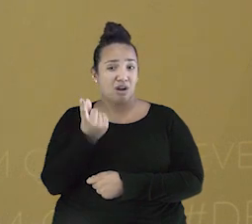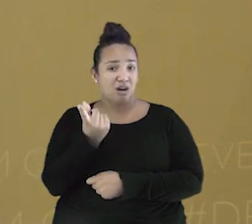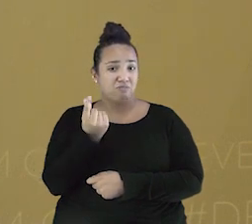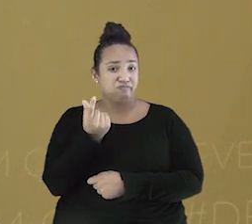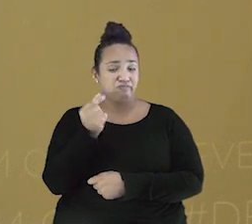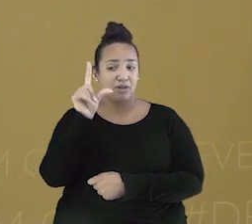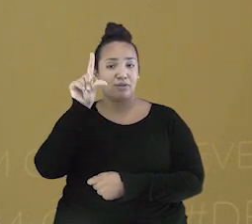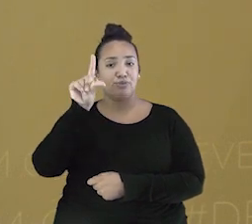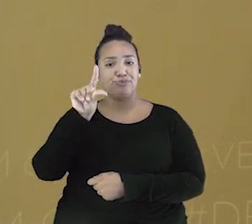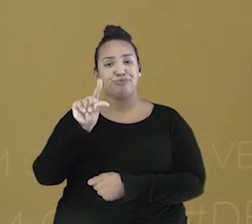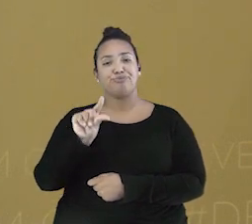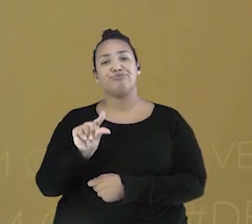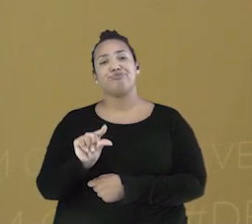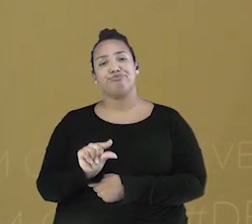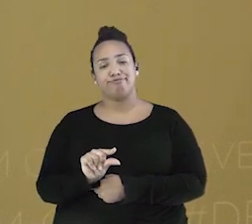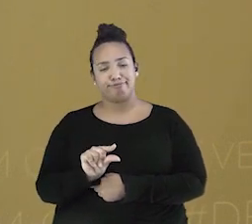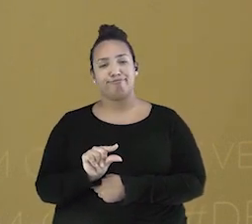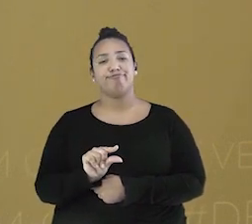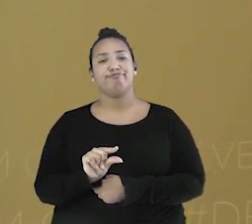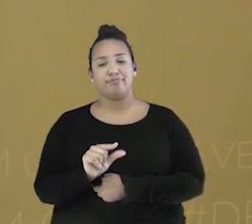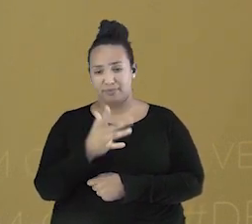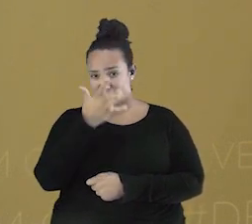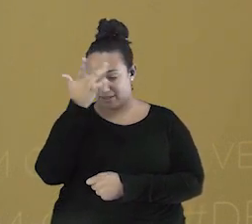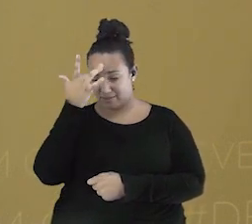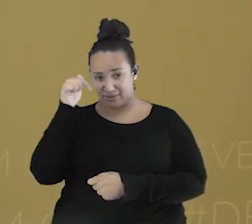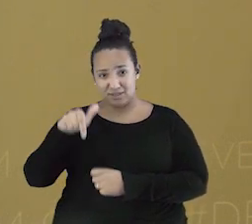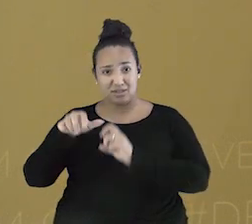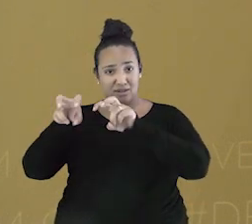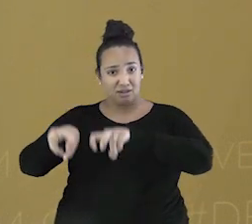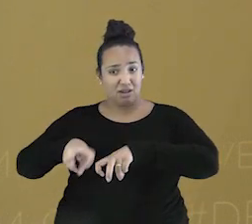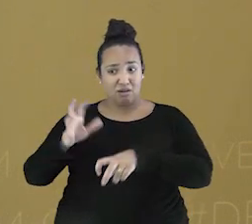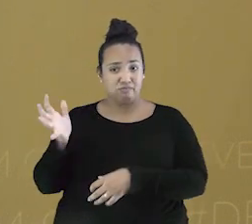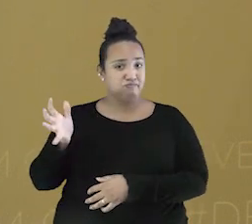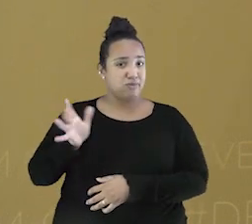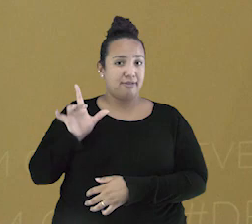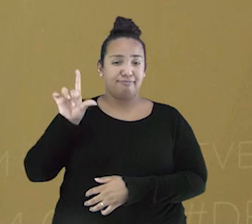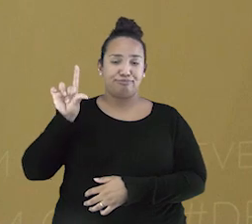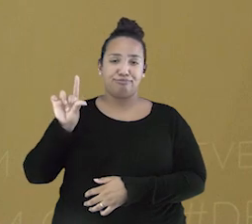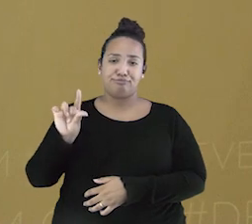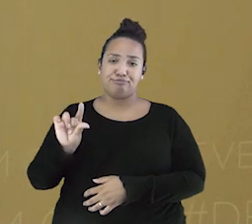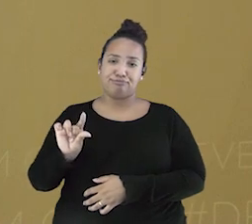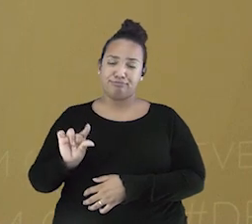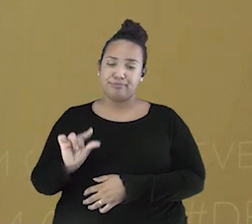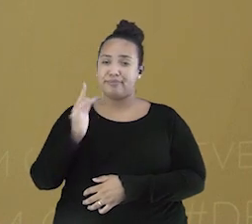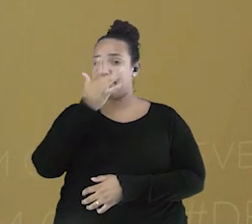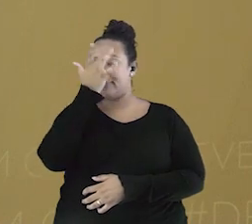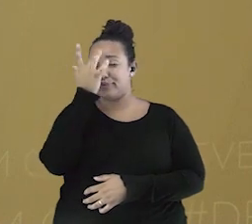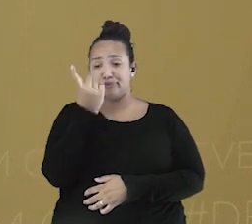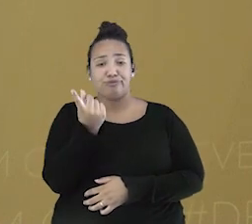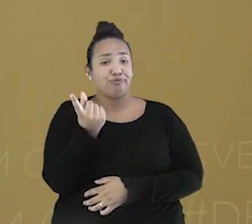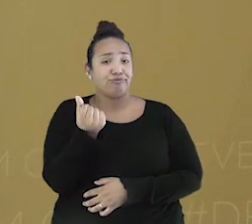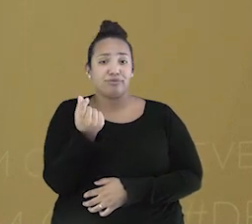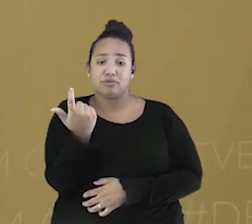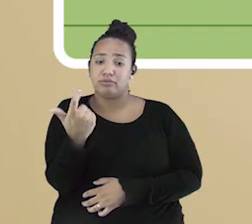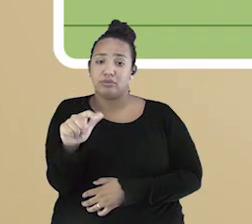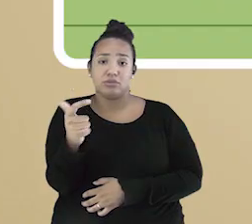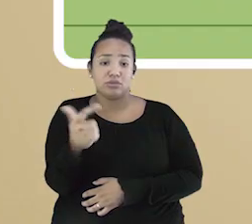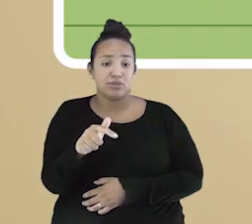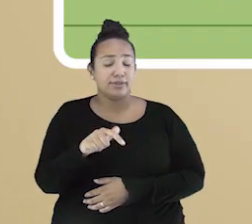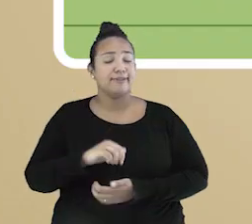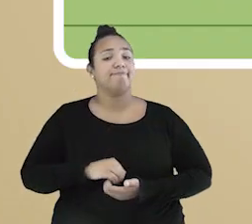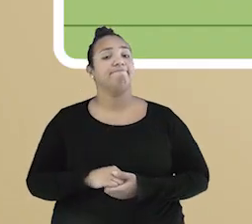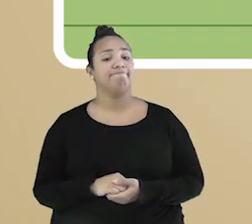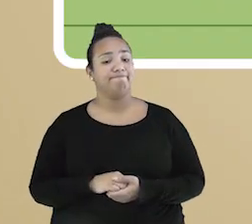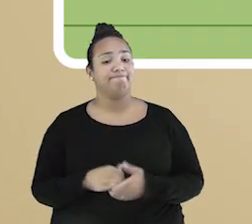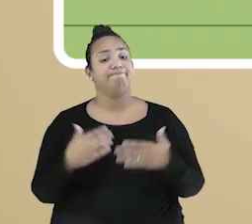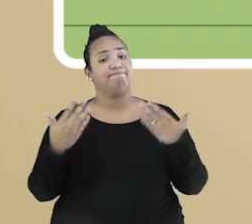café ficando baixo, e o lucro dos agricultores diminuiu, e as pessoas começaram a ficar sem dinheiro no campo.